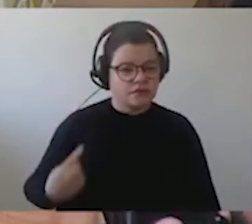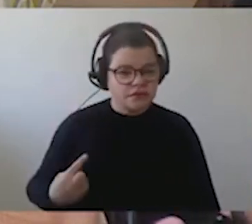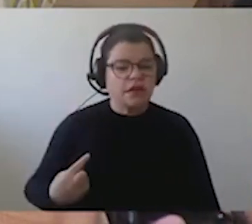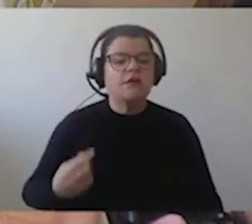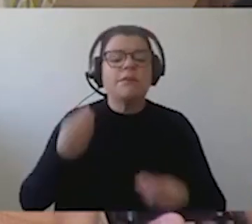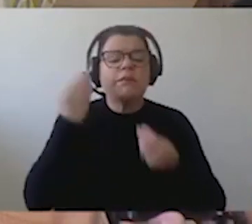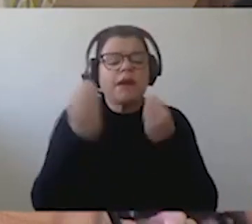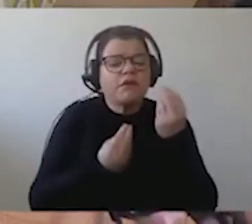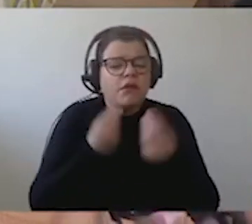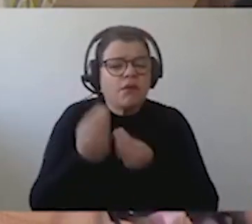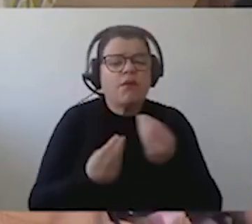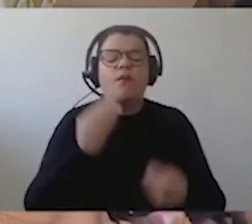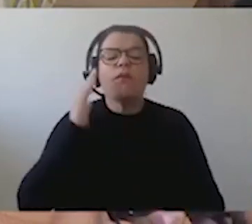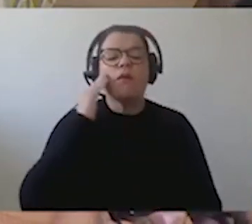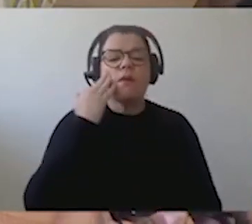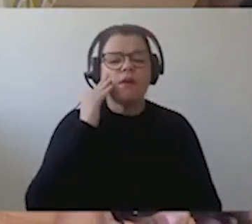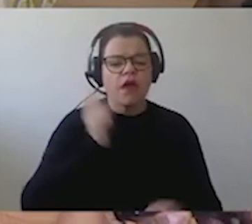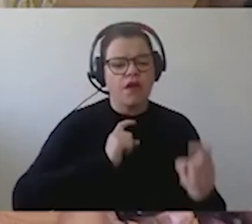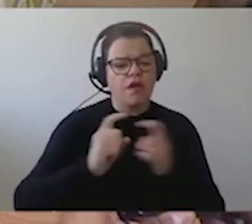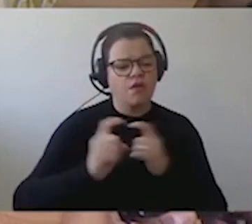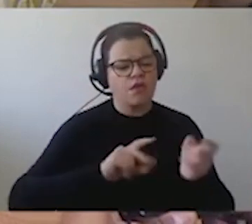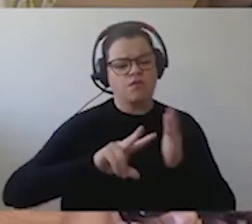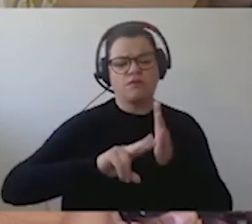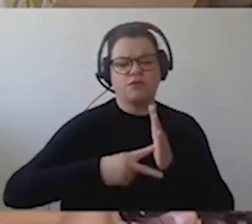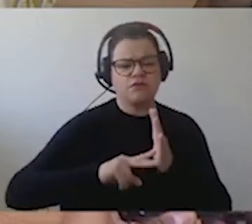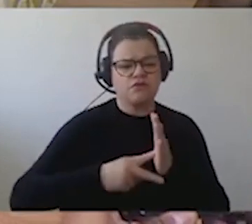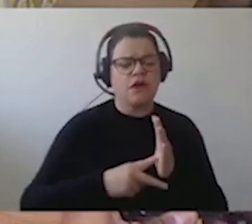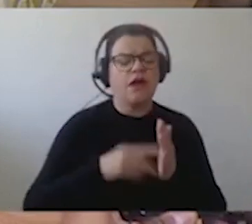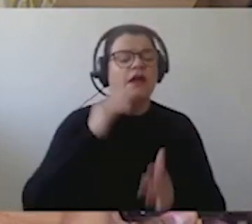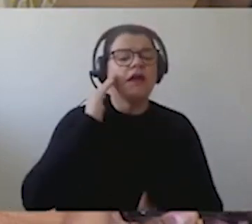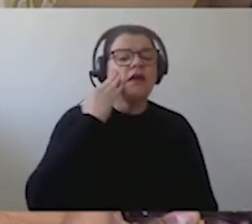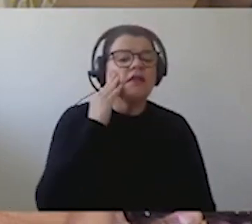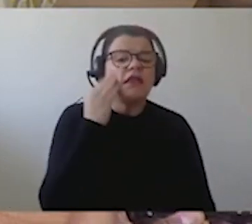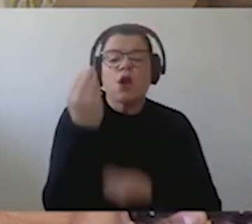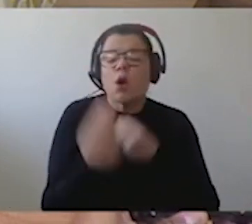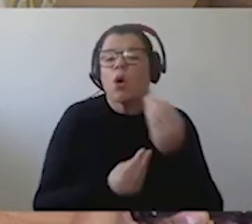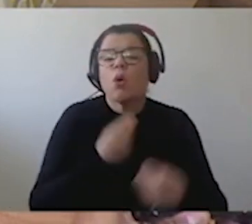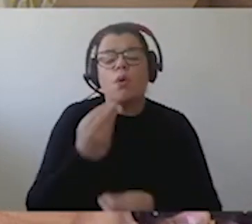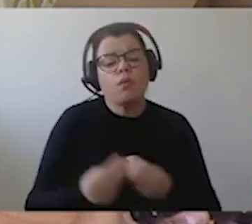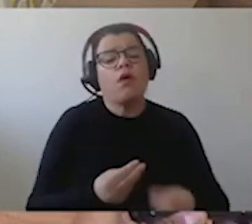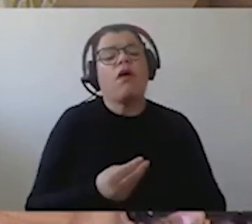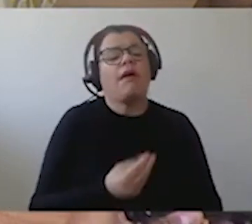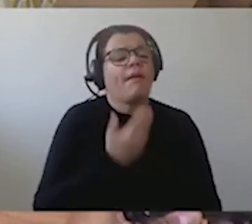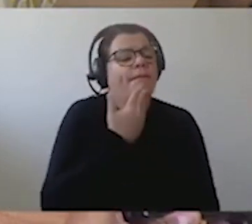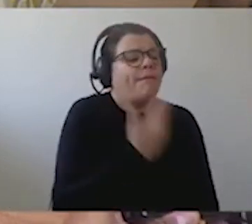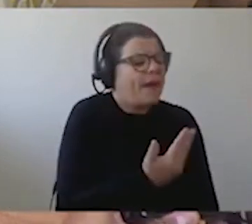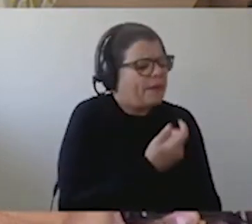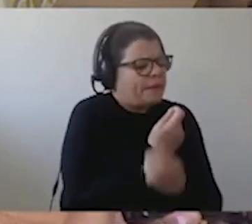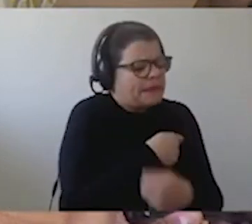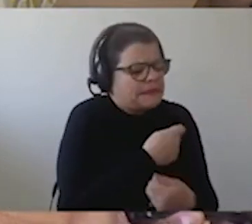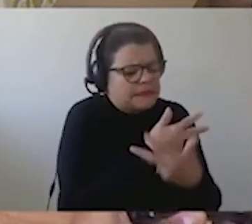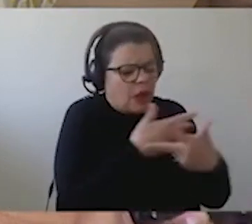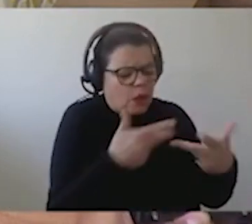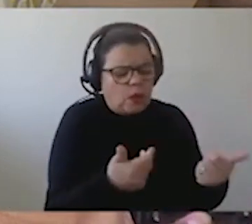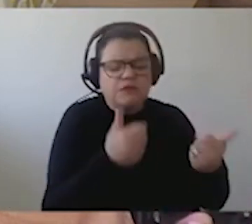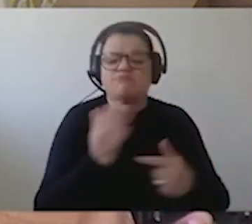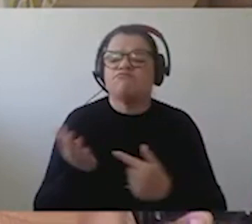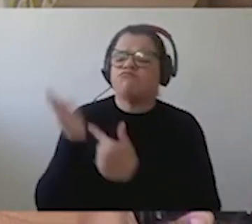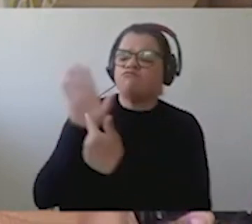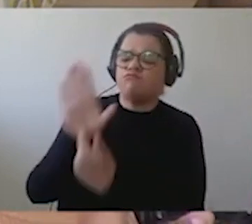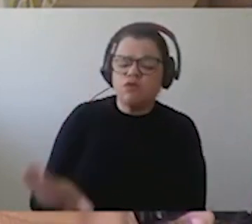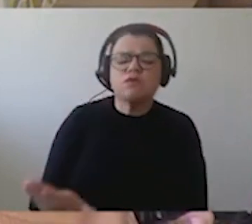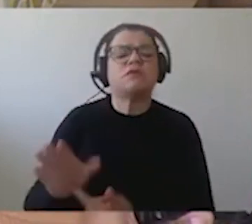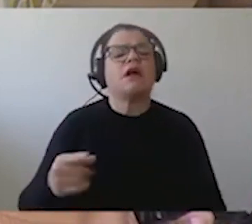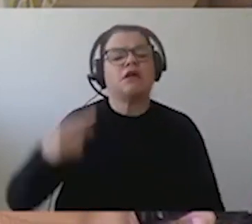com o poder executivo para levar essas demandas para lá com os líderes da base do governo Vereador Chico kusma